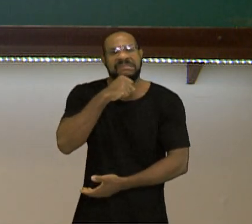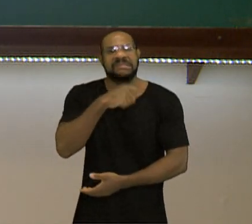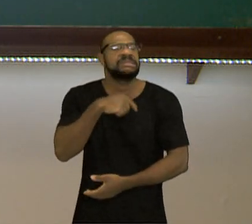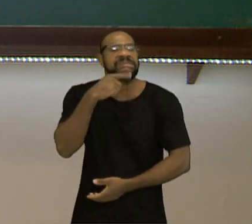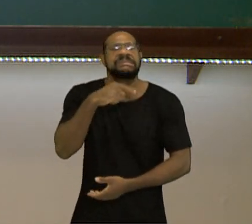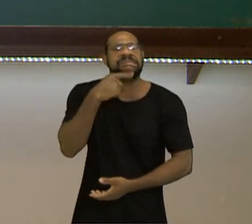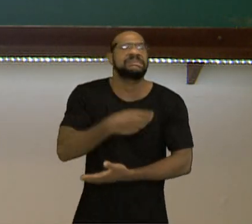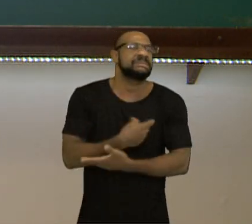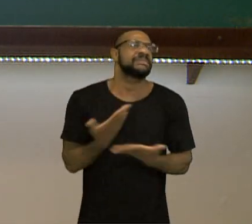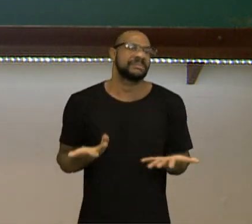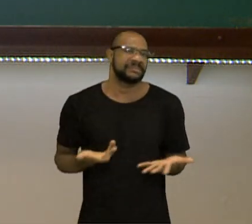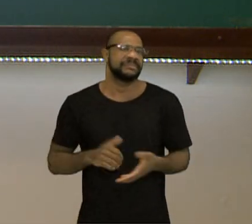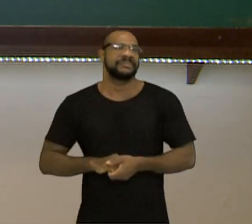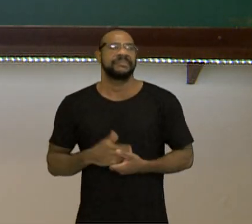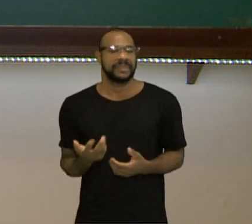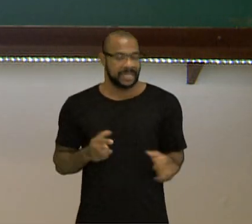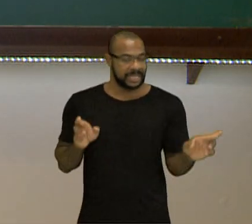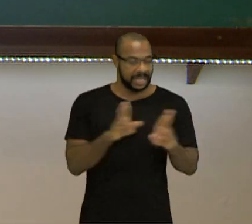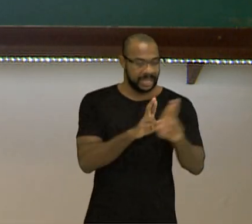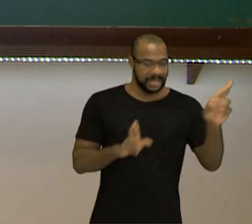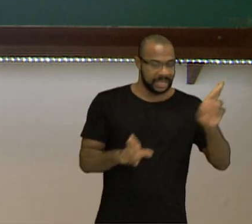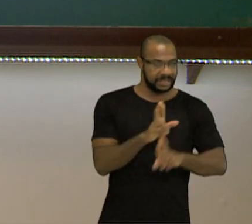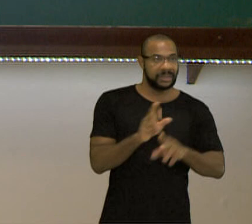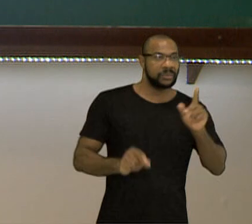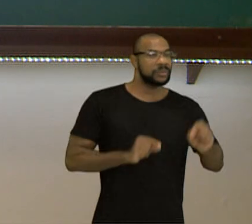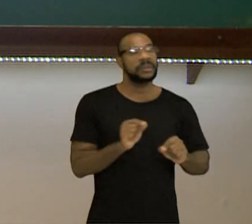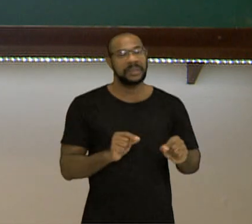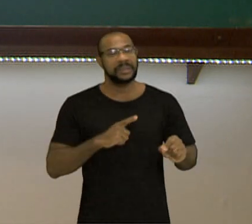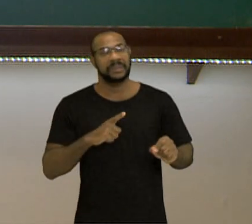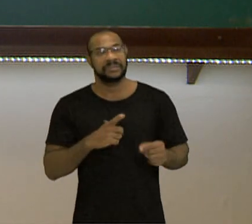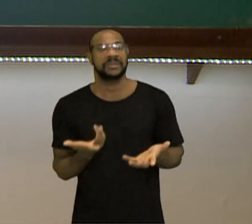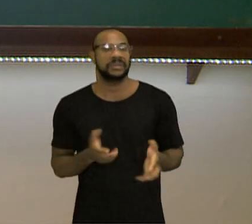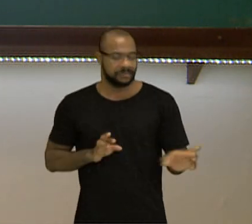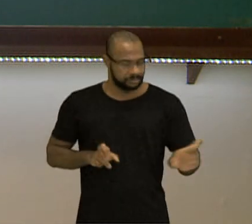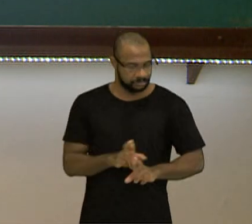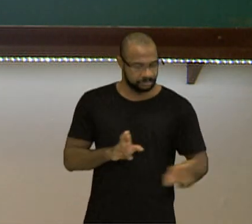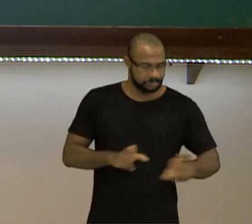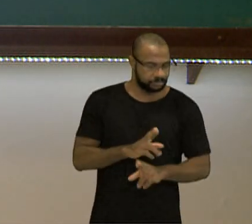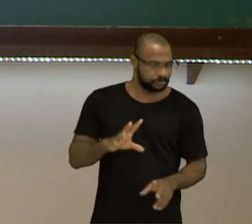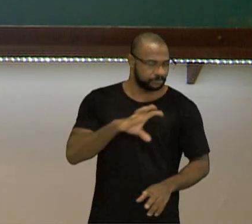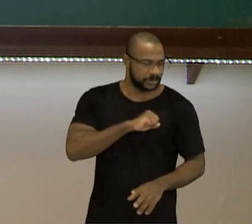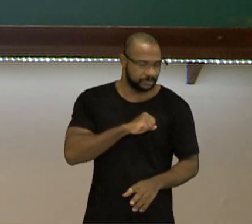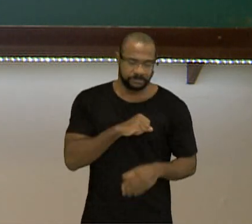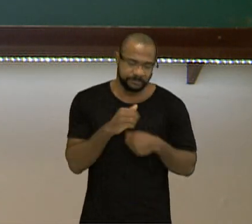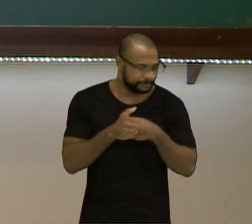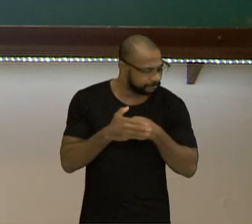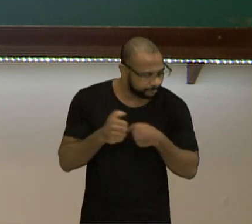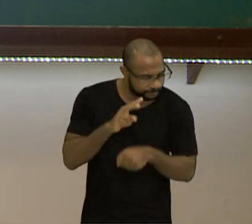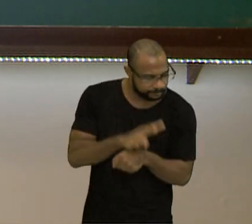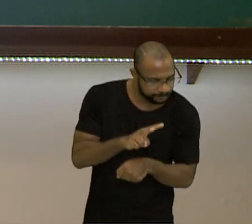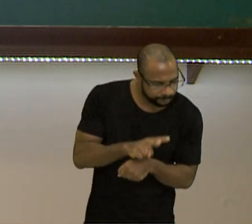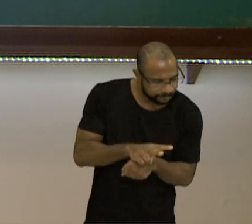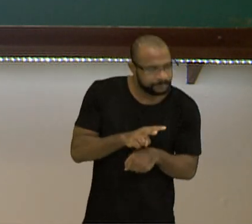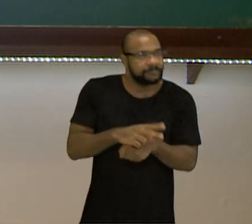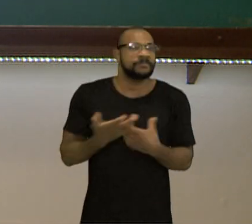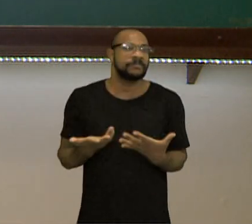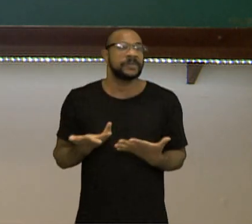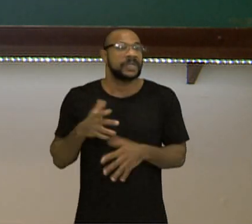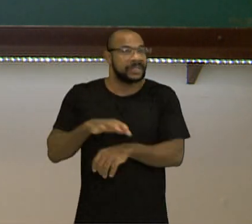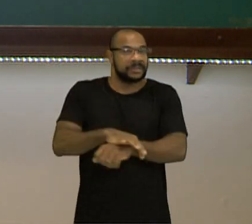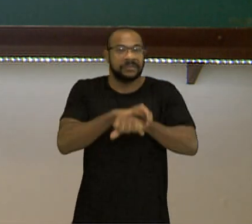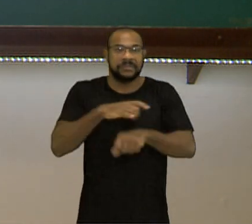da ama de leite com a criança, ela acabava criando uma relação de afetividade, o que em alguns casos